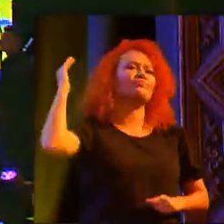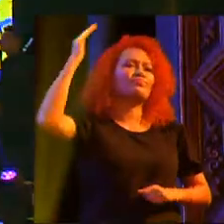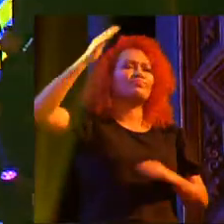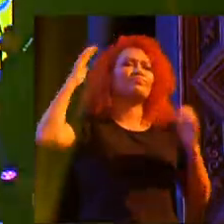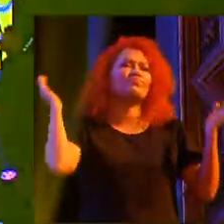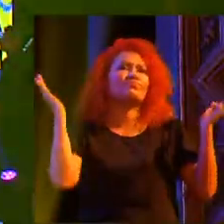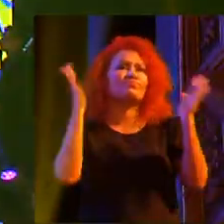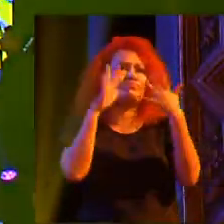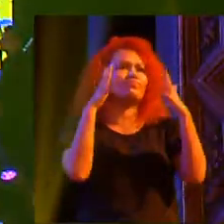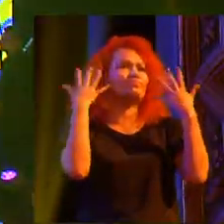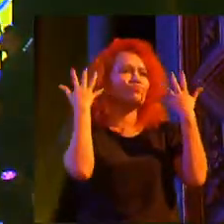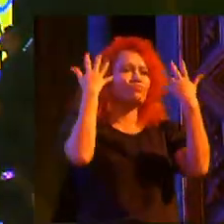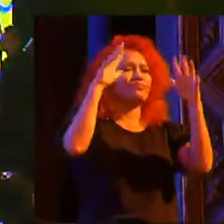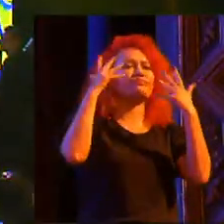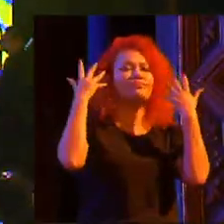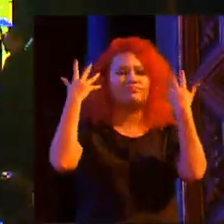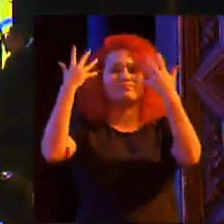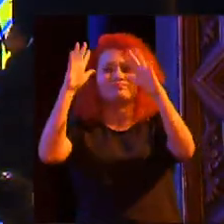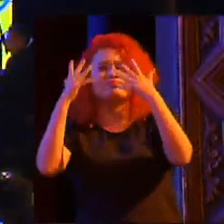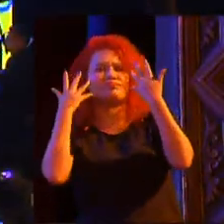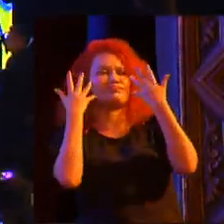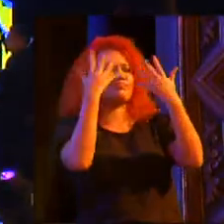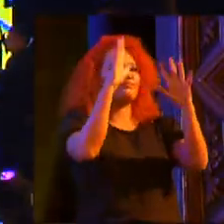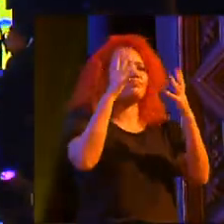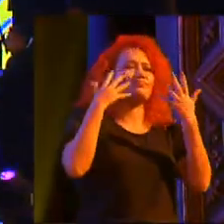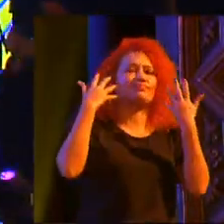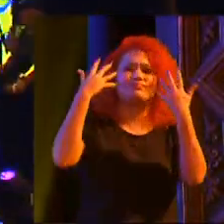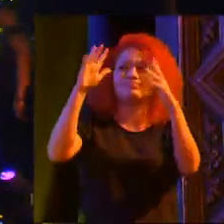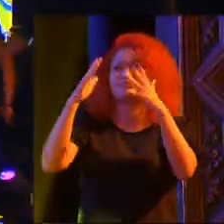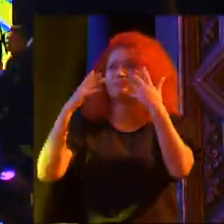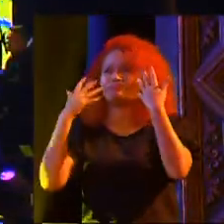da mão! E tchau, e